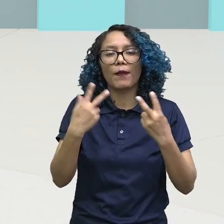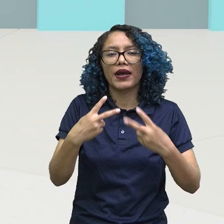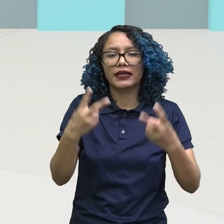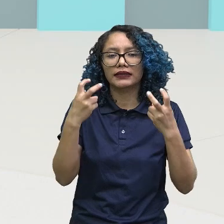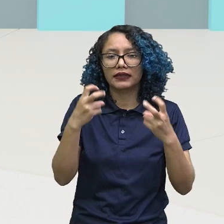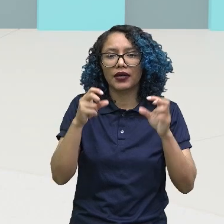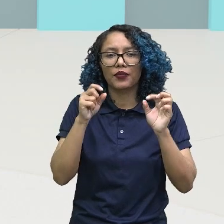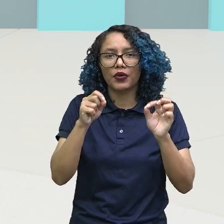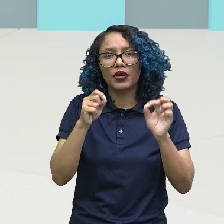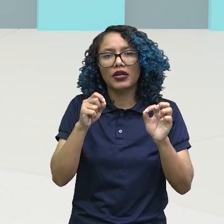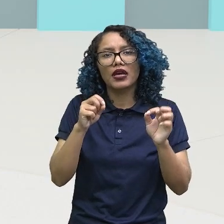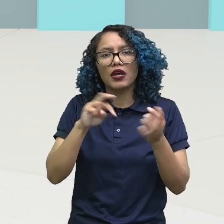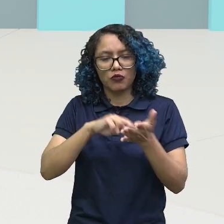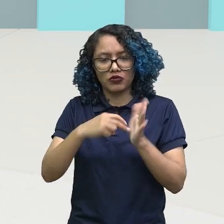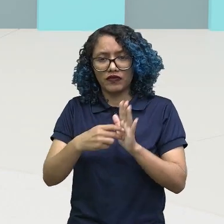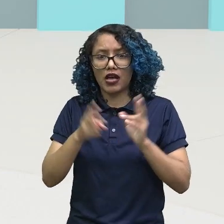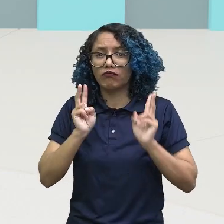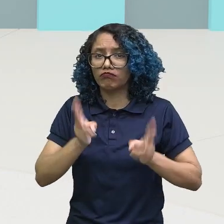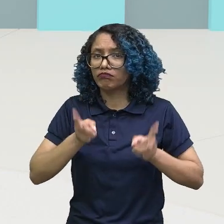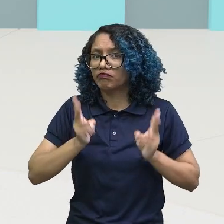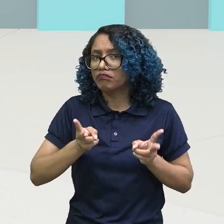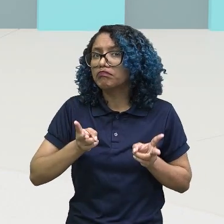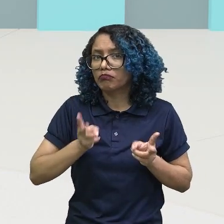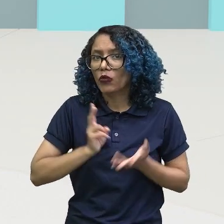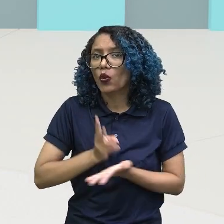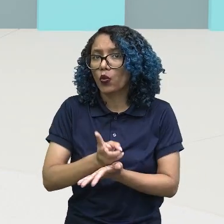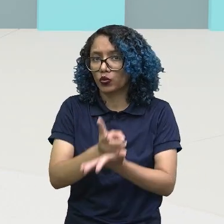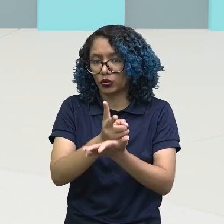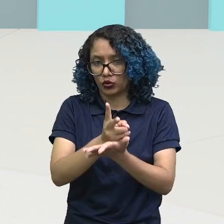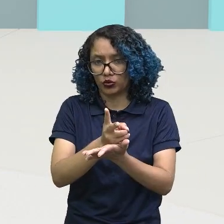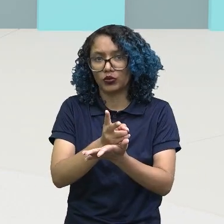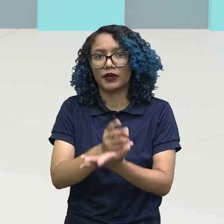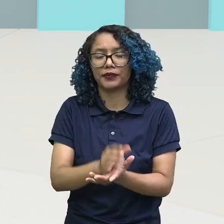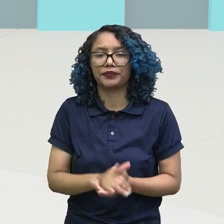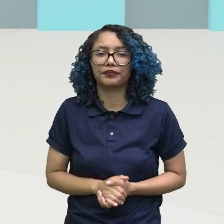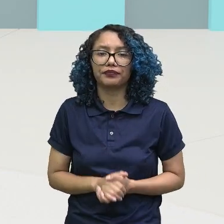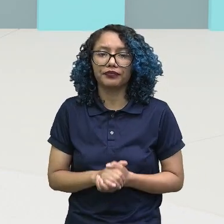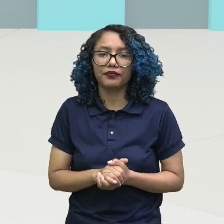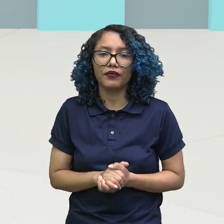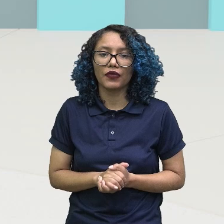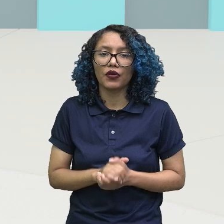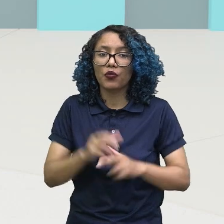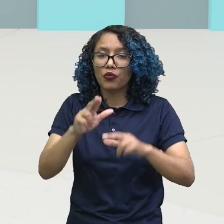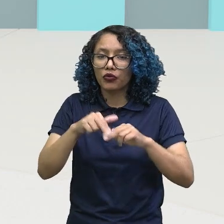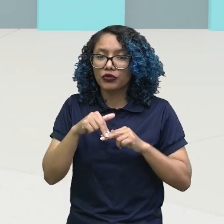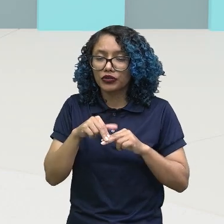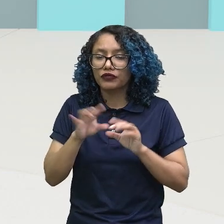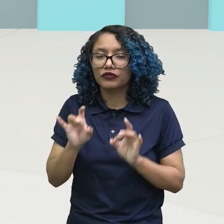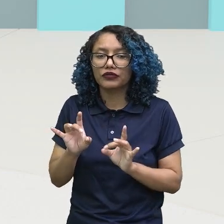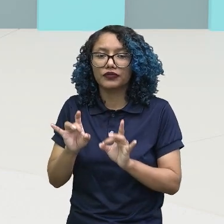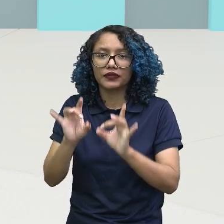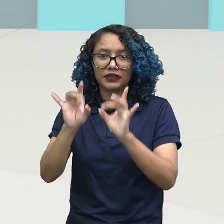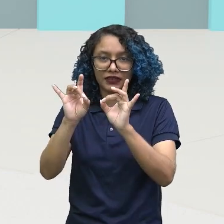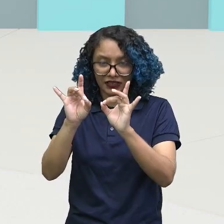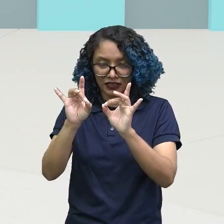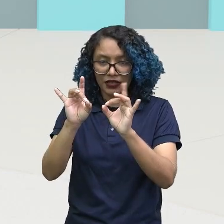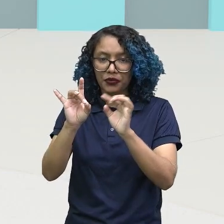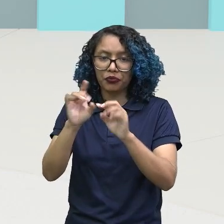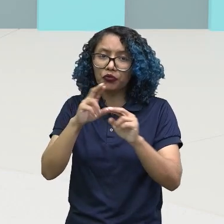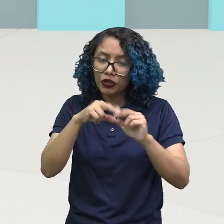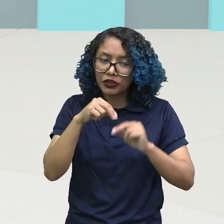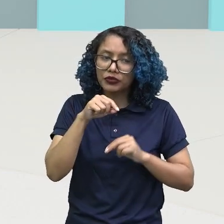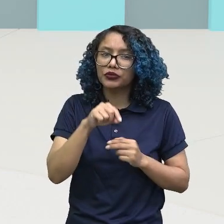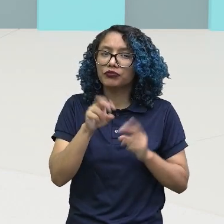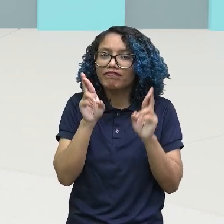não se perde o sentido da oração. A causa de ela ser especial, por isso, as pessoas lhe queriam muito